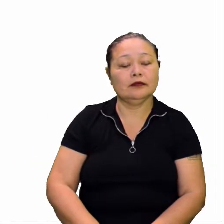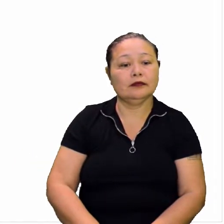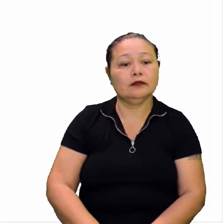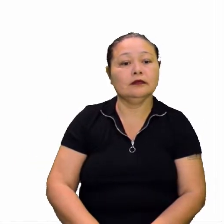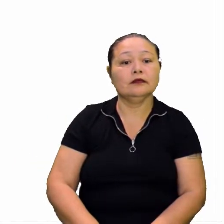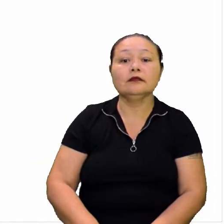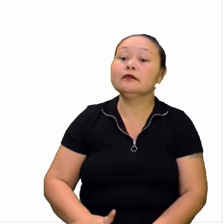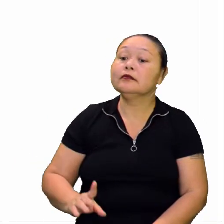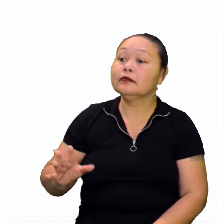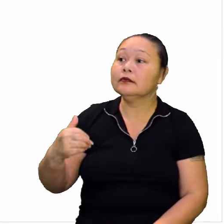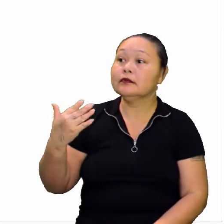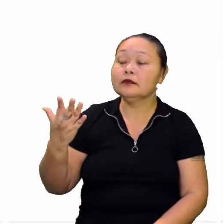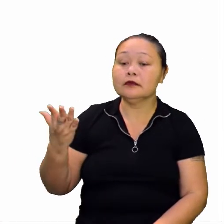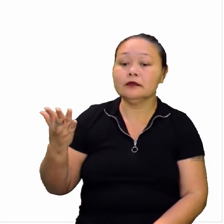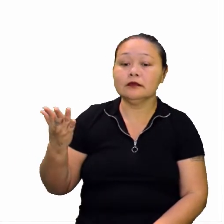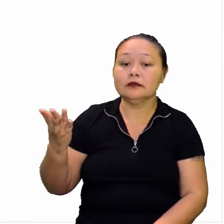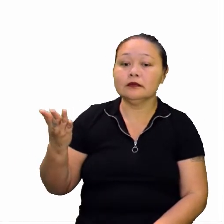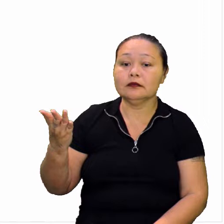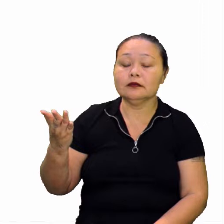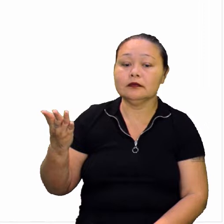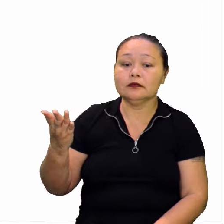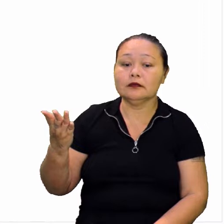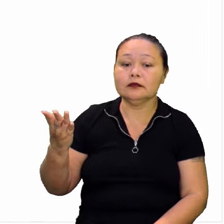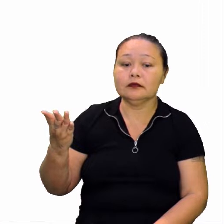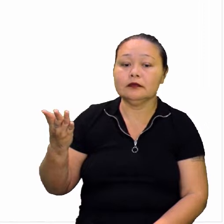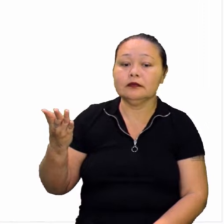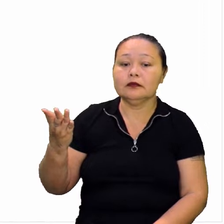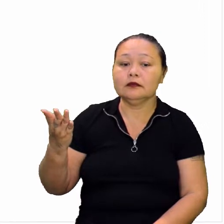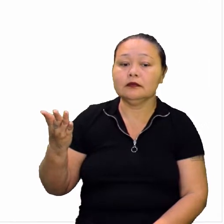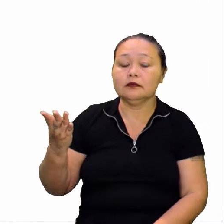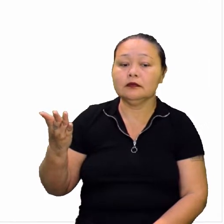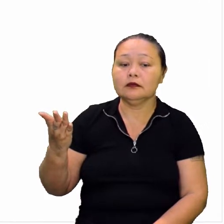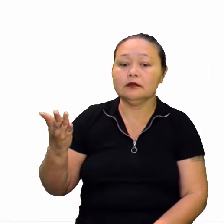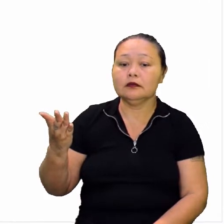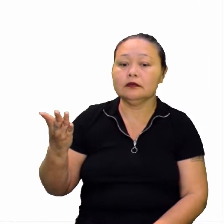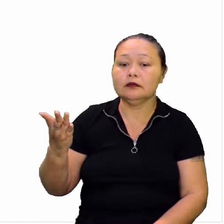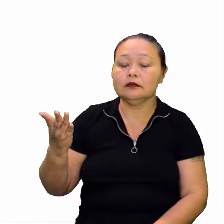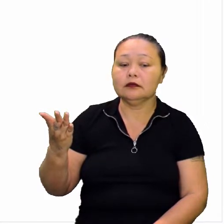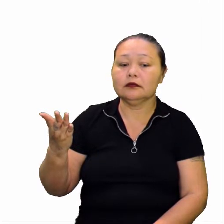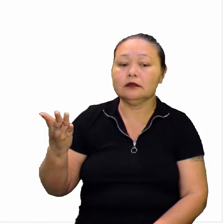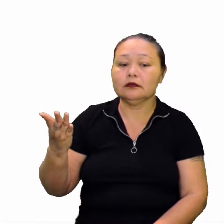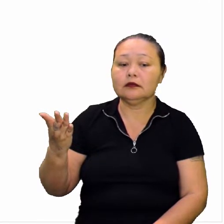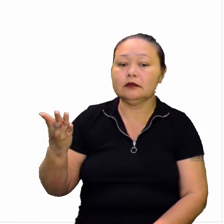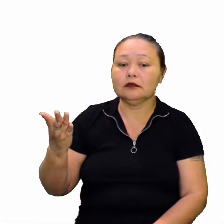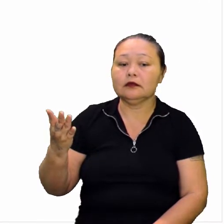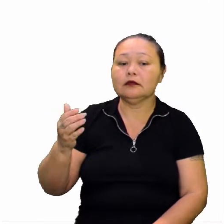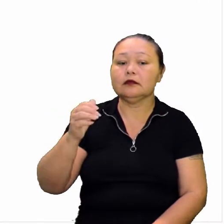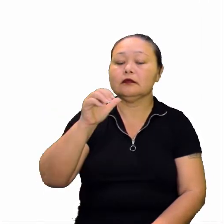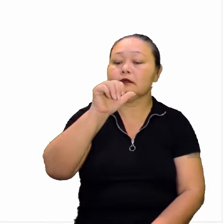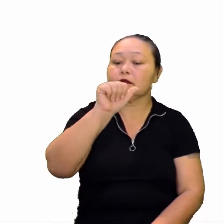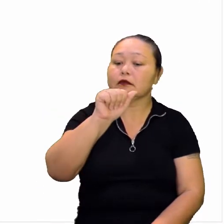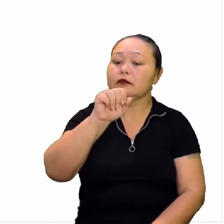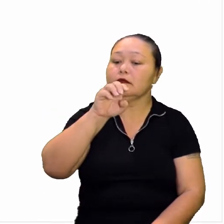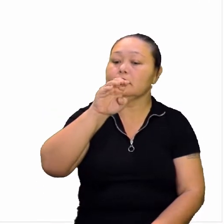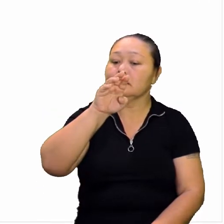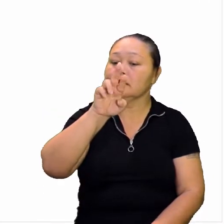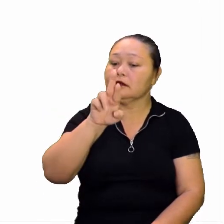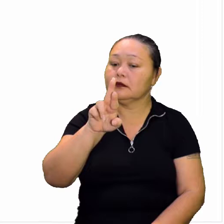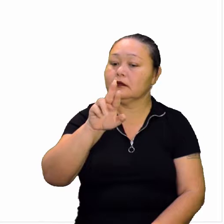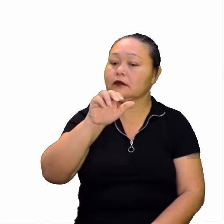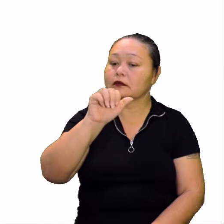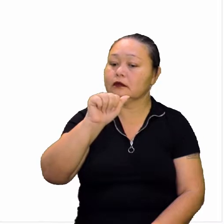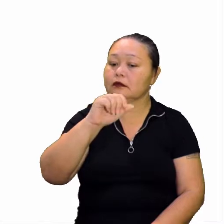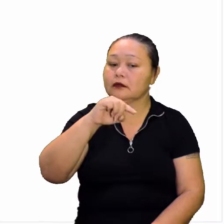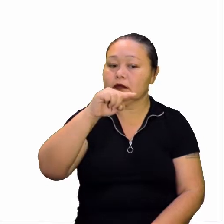vejam só. Aí, eu tenho aqui, ó. Abraão, vocês sabem que é